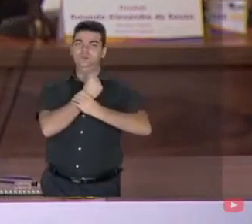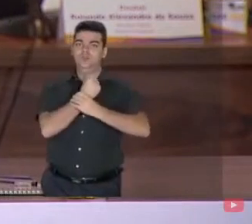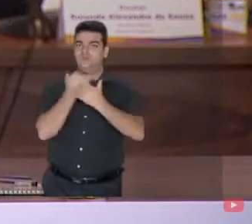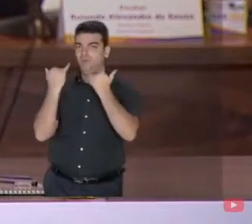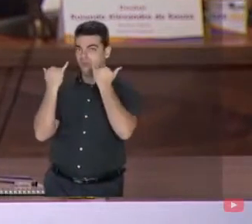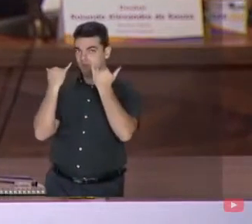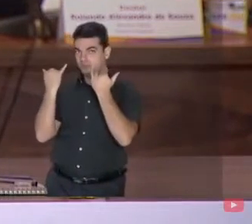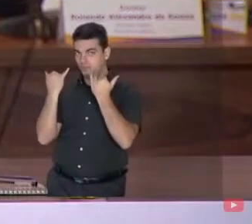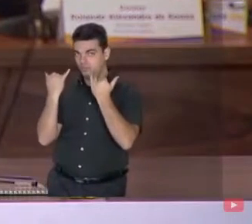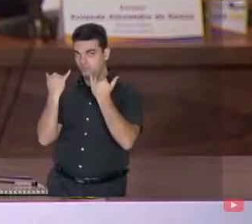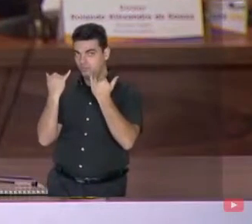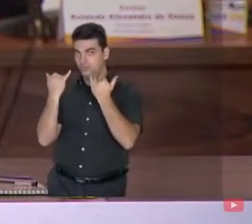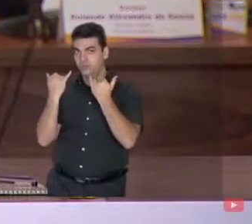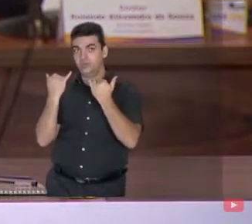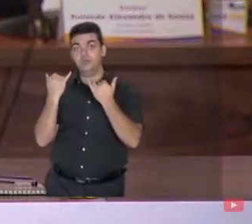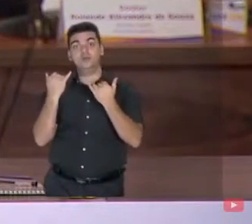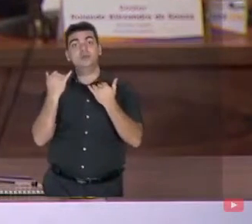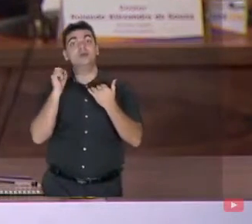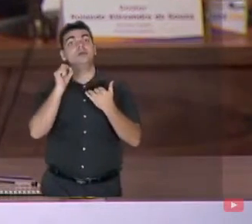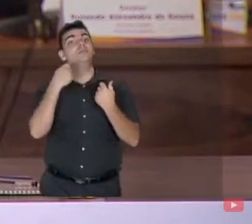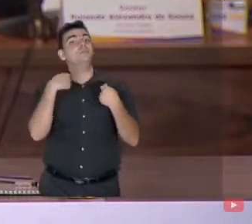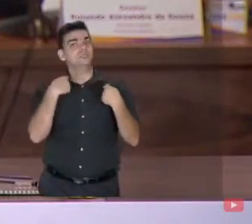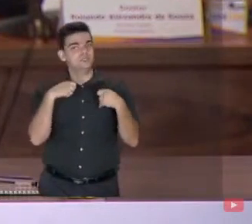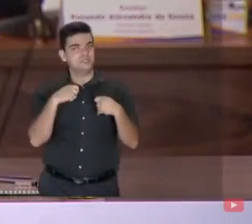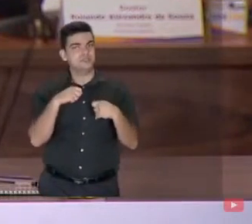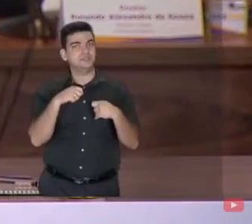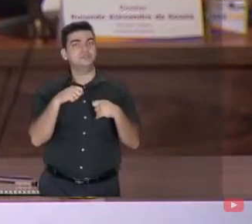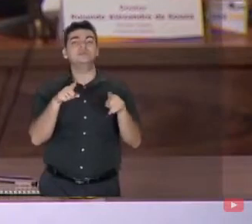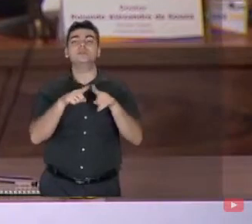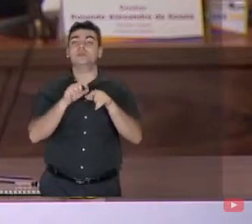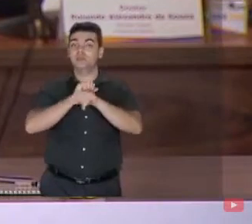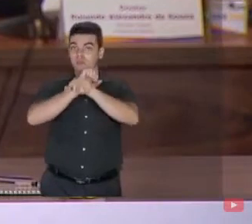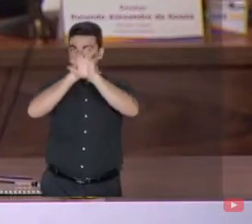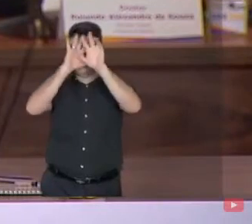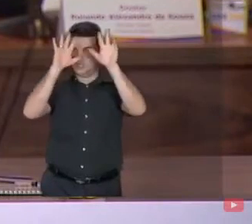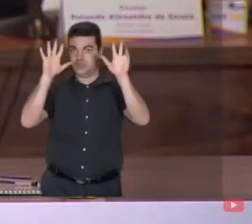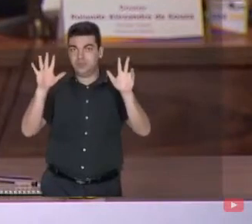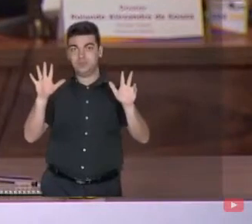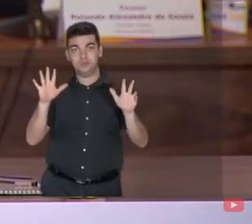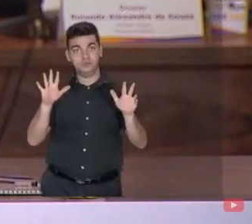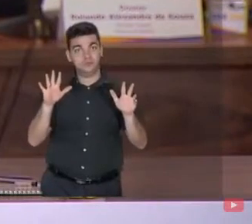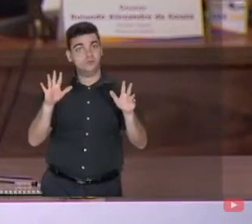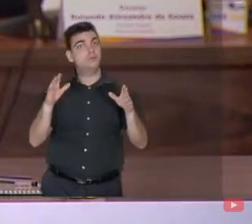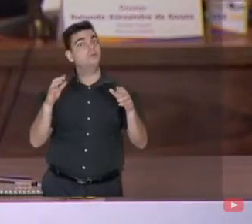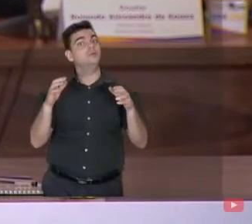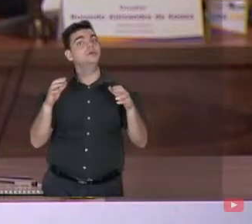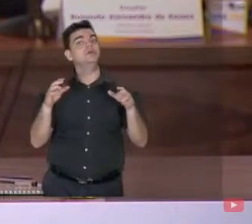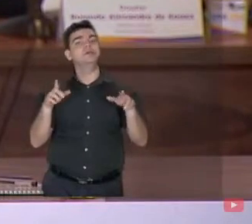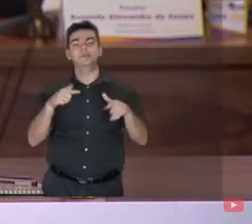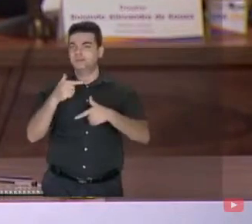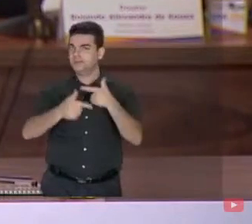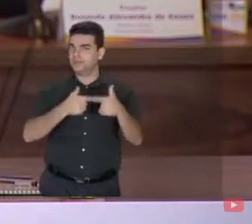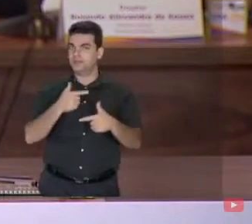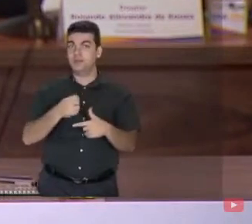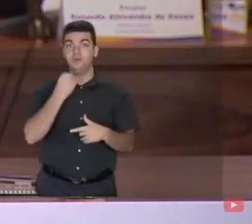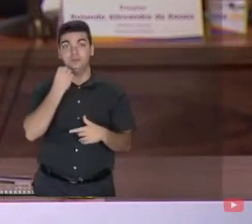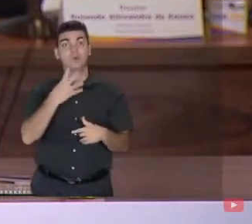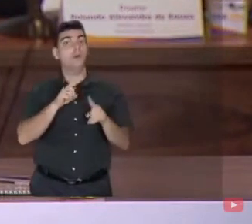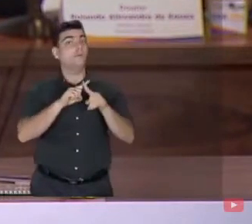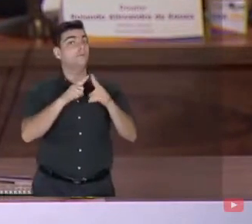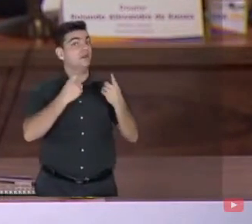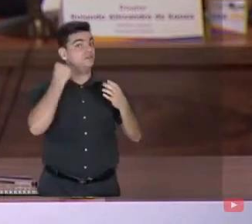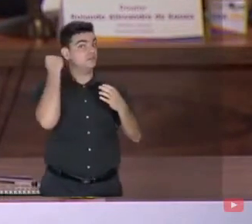segurança, que, se possível, deve vir junto com a celeridade, com a eficiência imediata